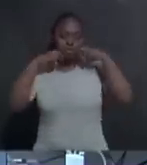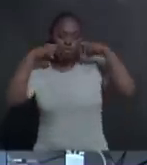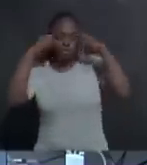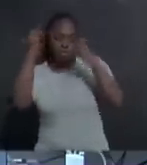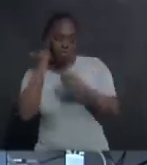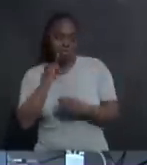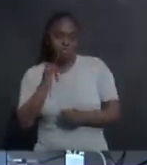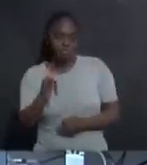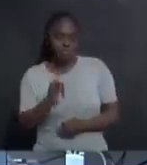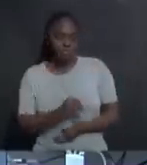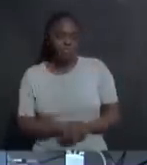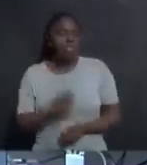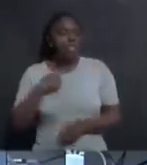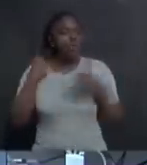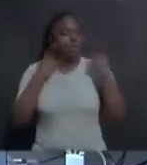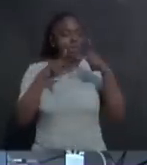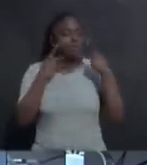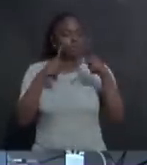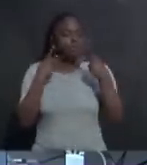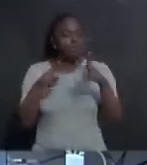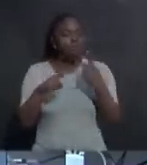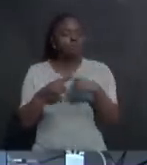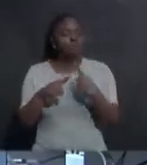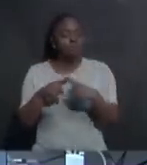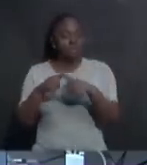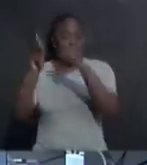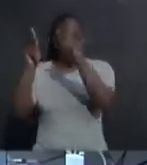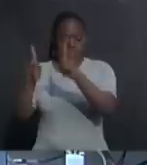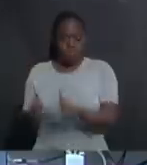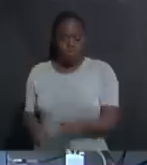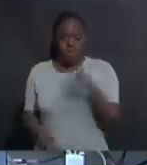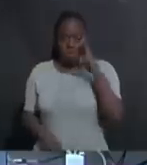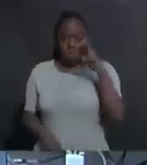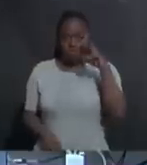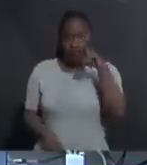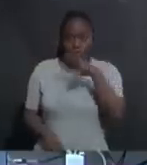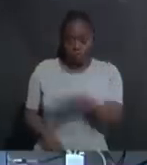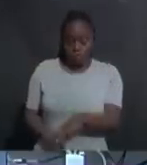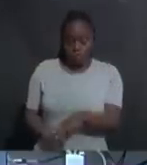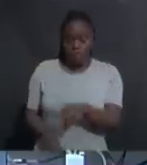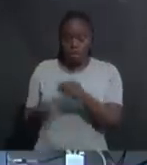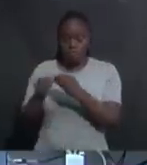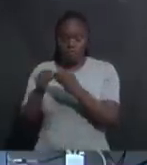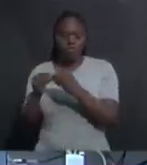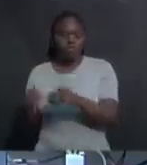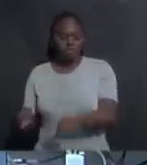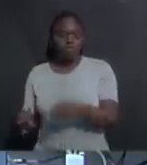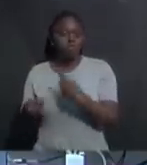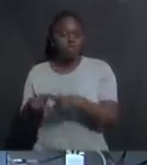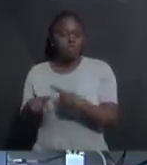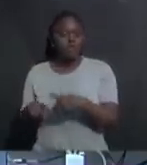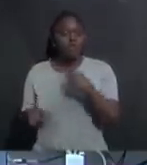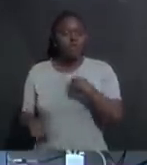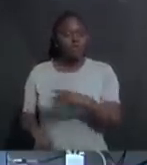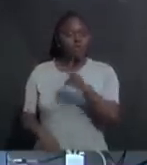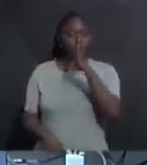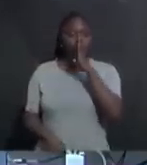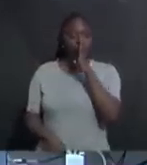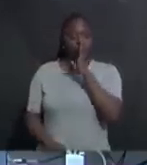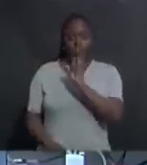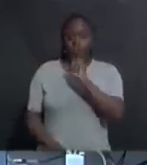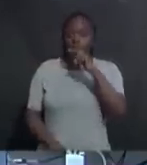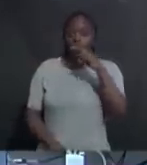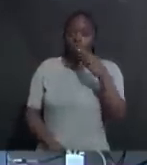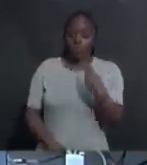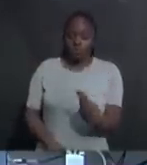sermão pelas palavras que eu não entreguei, pelas pessoas que eu vi serem grandemente prejudicadas porque eu me calei, ou